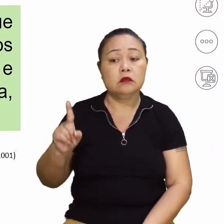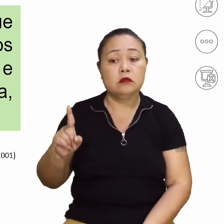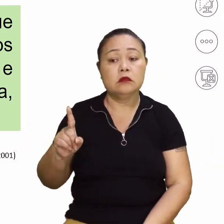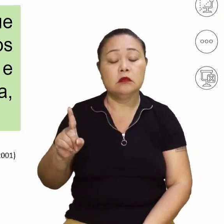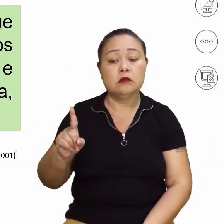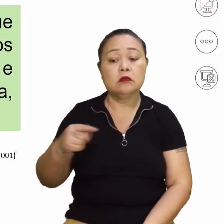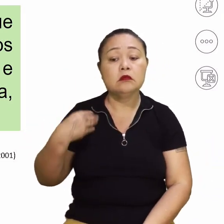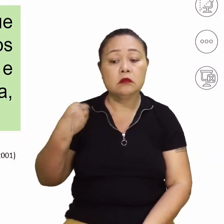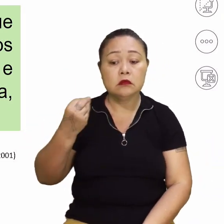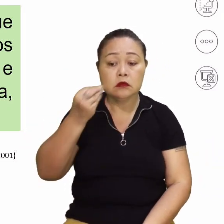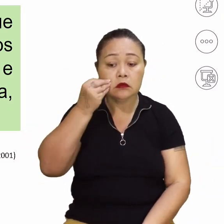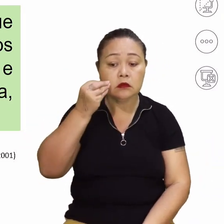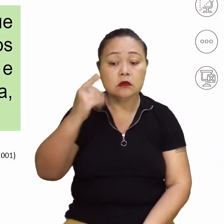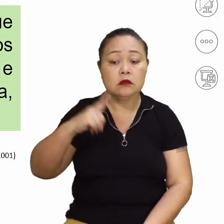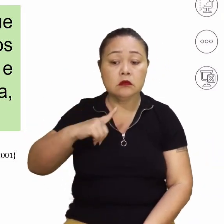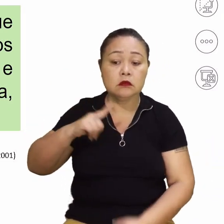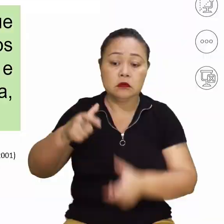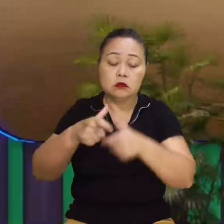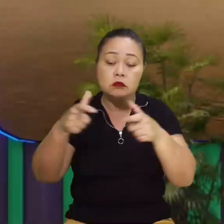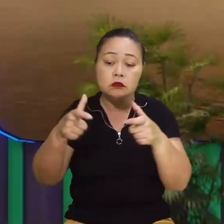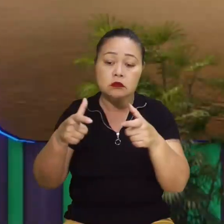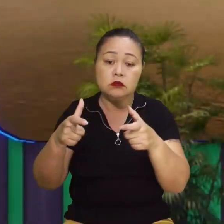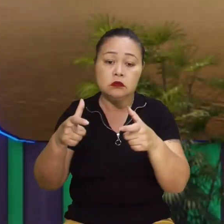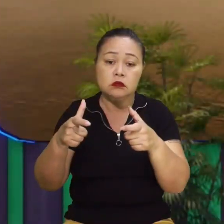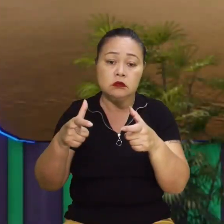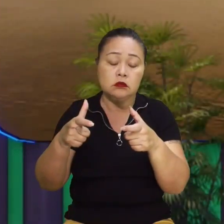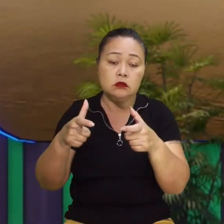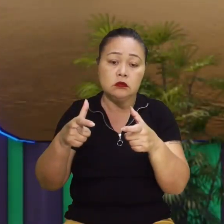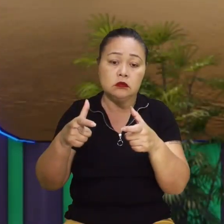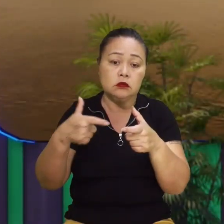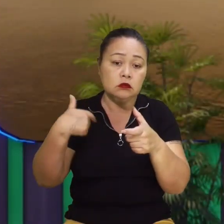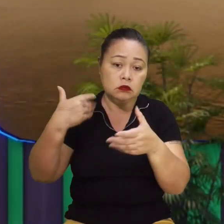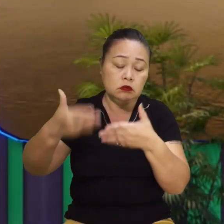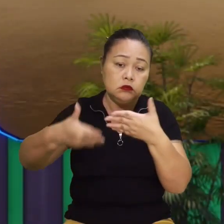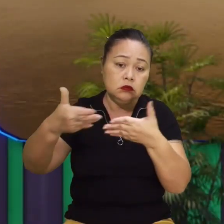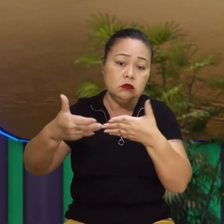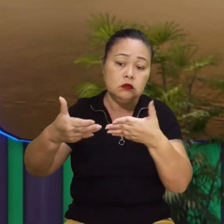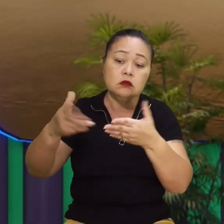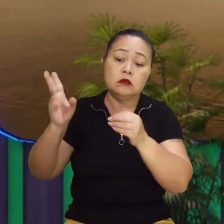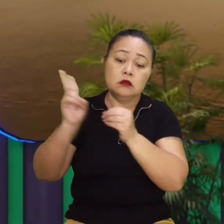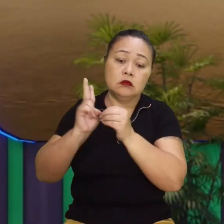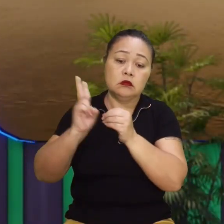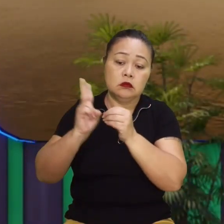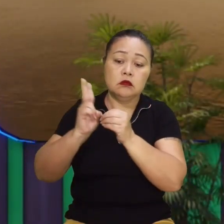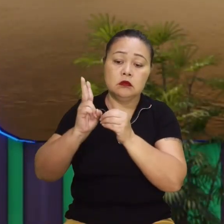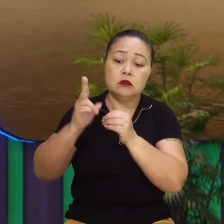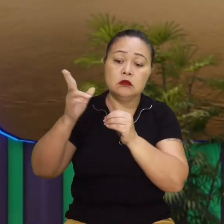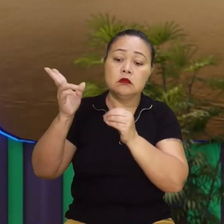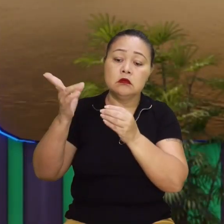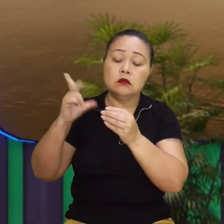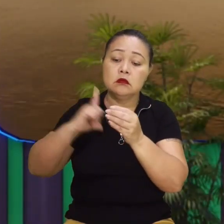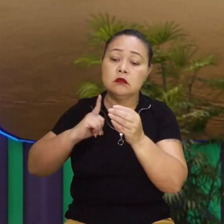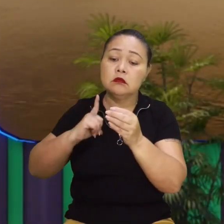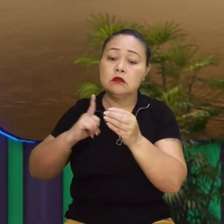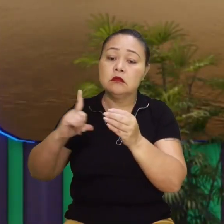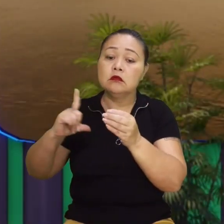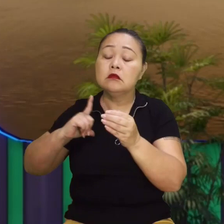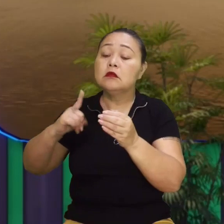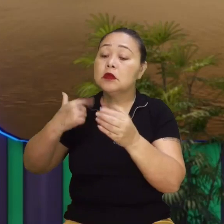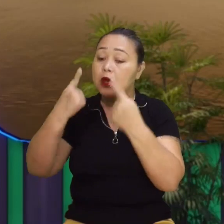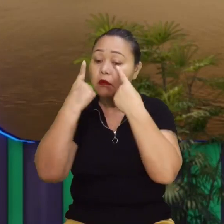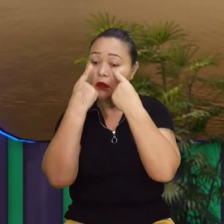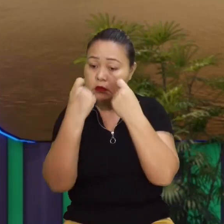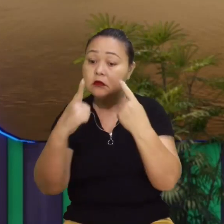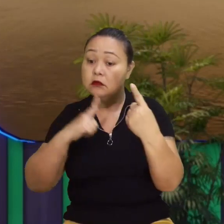que foi vivida por praticamente e vive todas as tribos indígenas sempre há